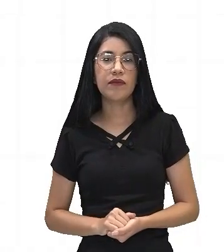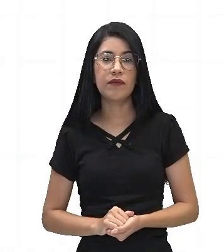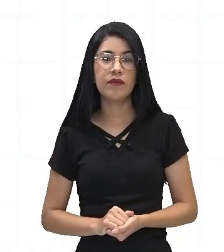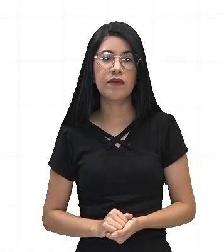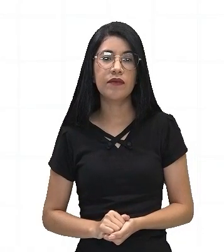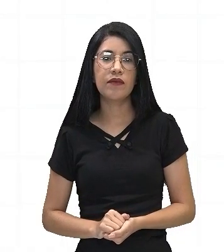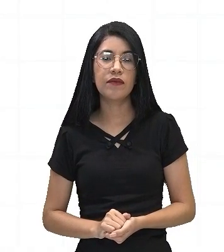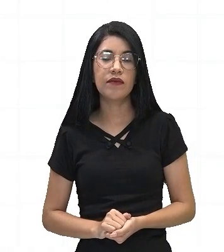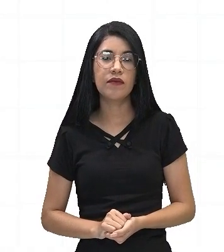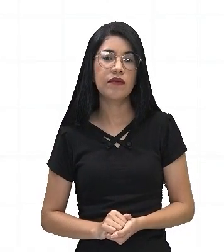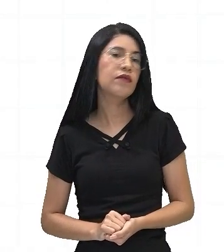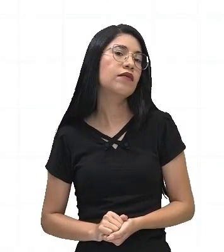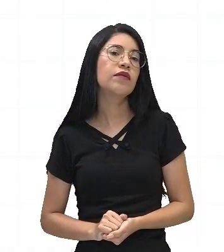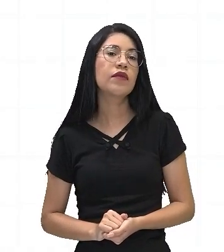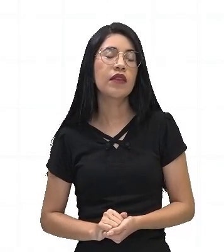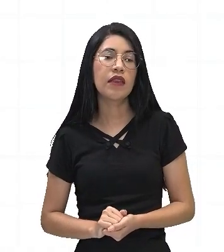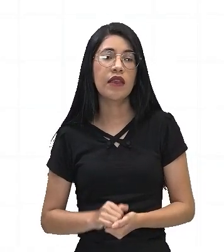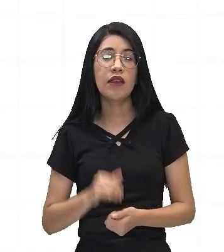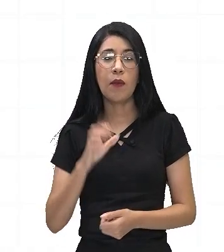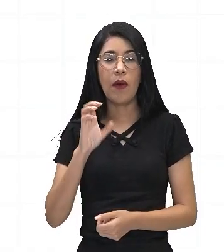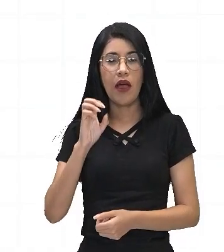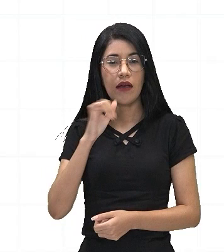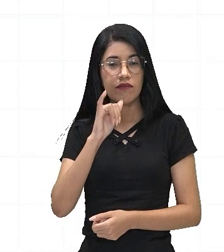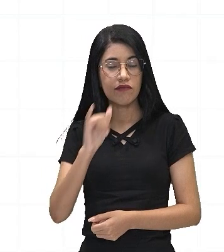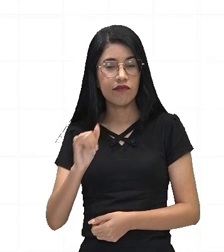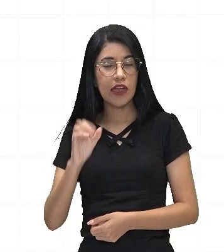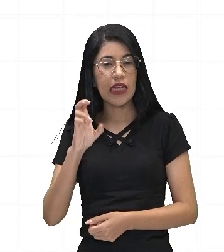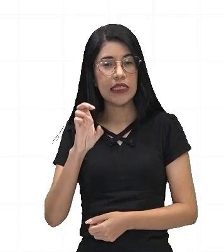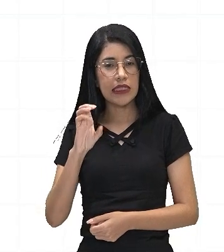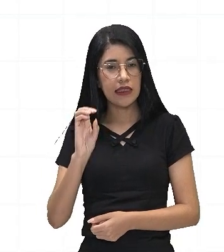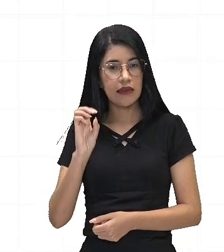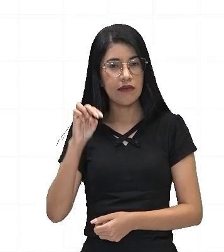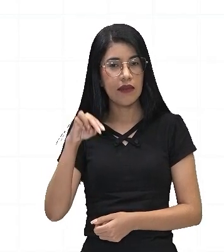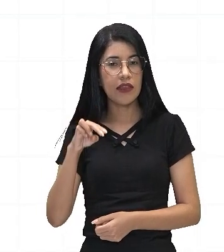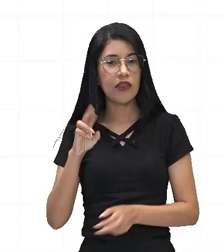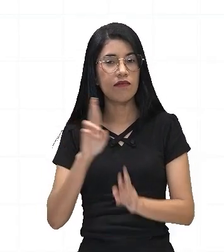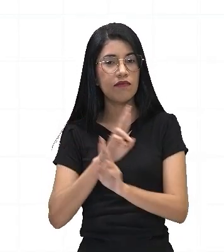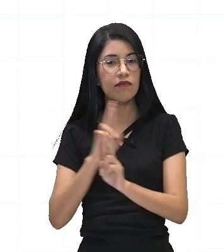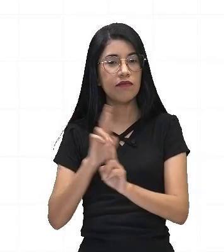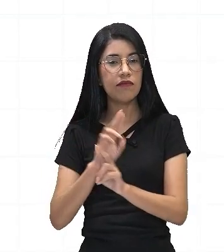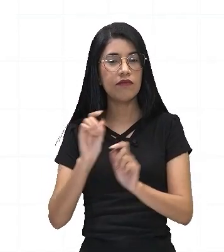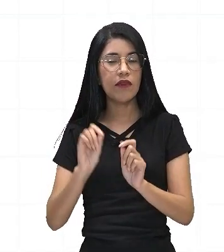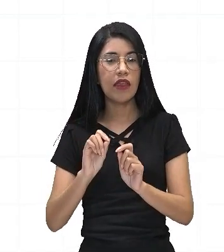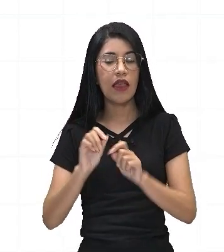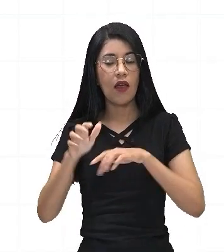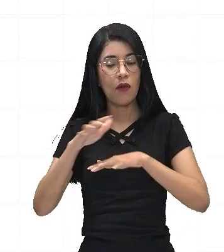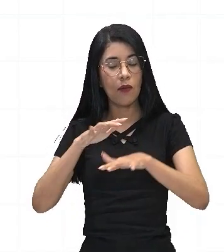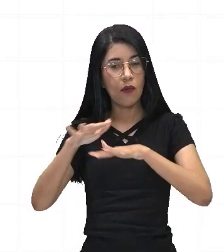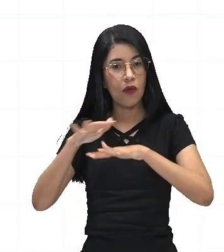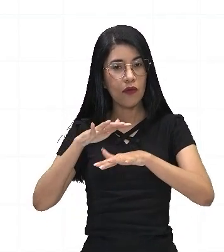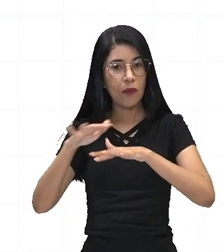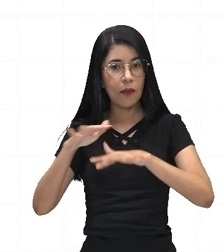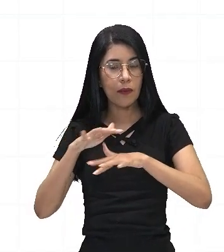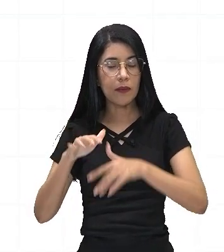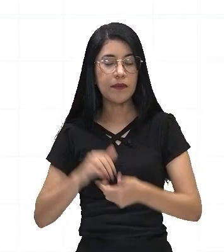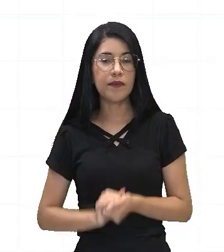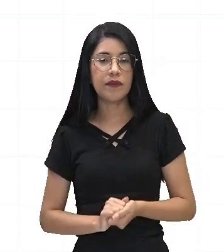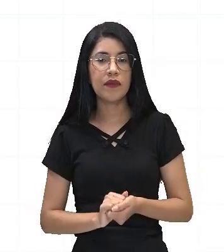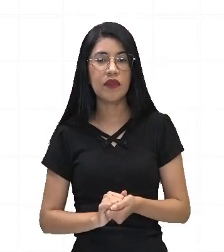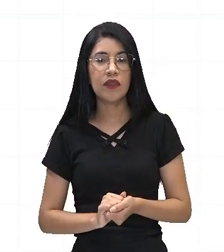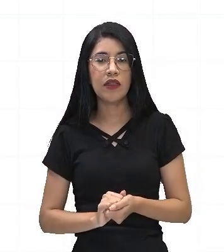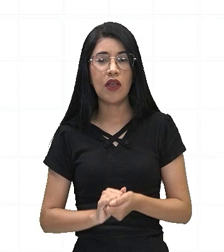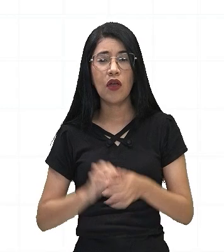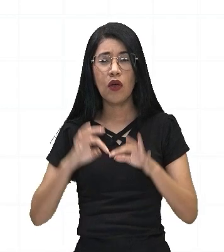imagem. A energia cinética é o tipo de energia que está relacionada ao movimento. Todo corpo que